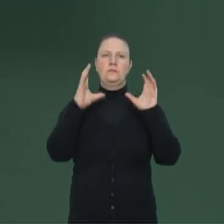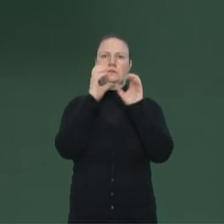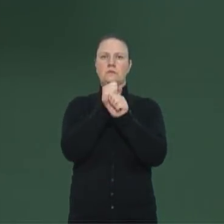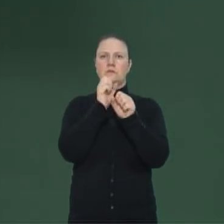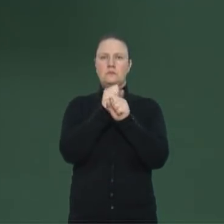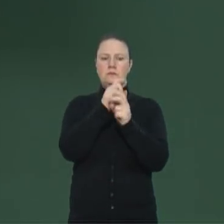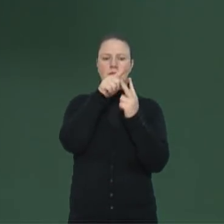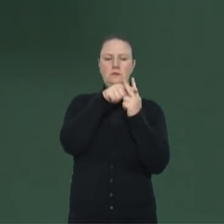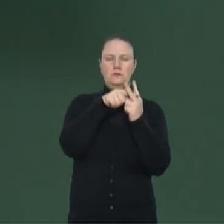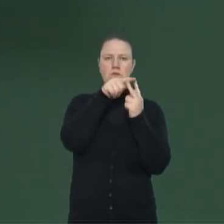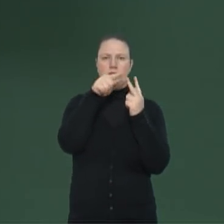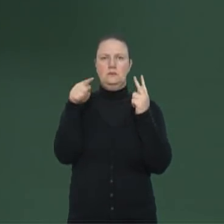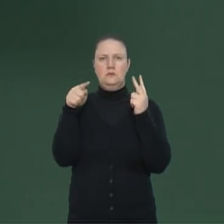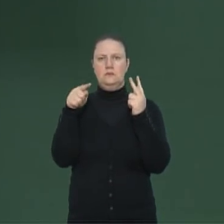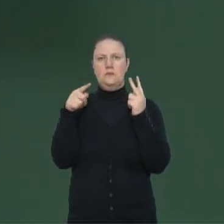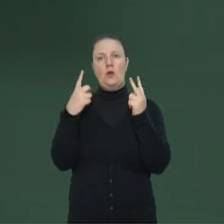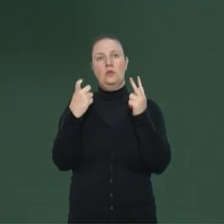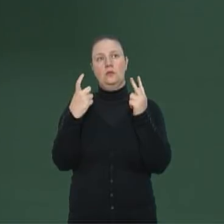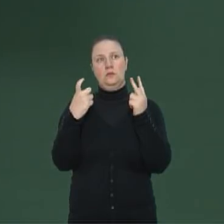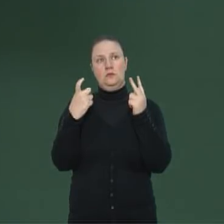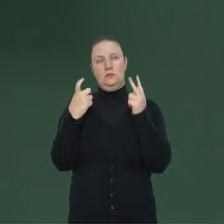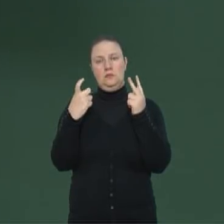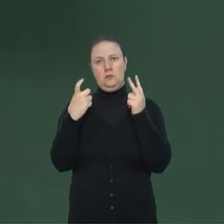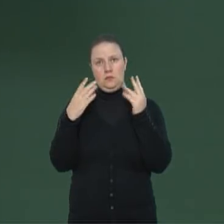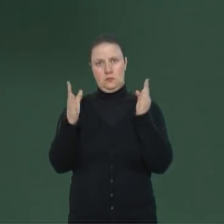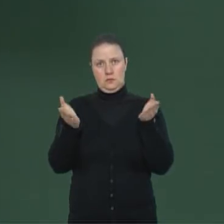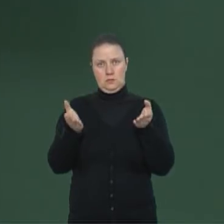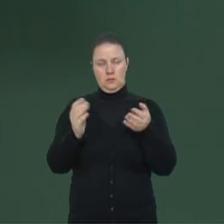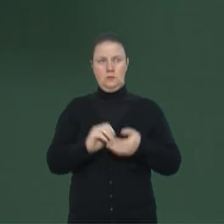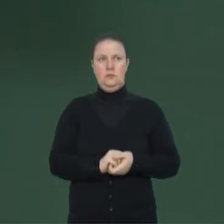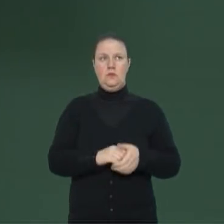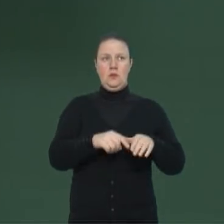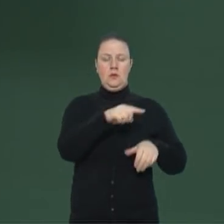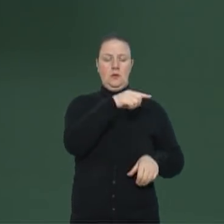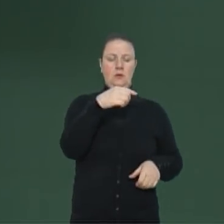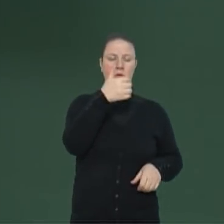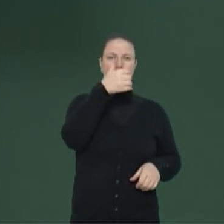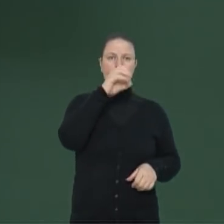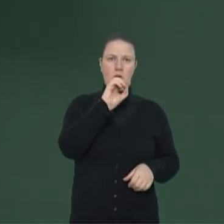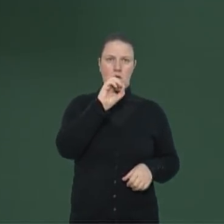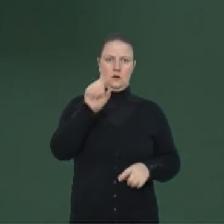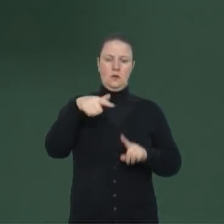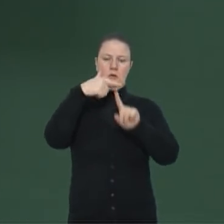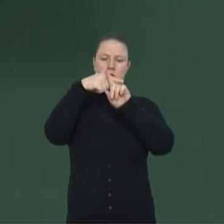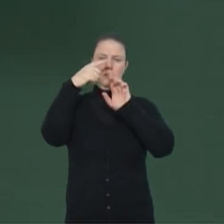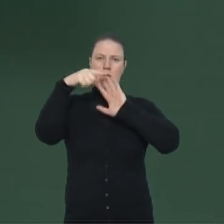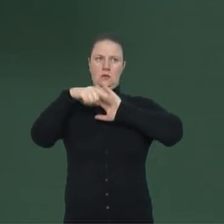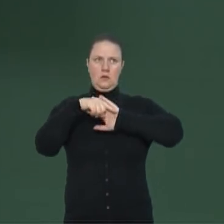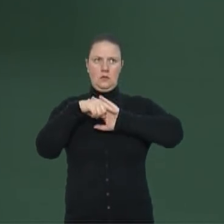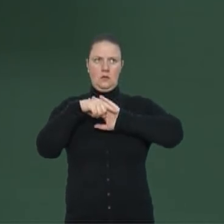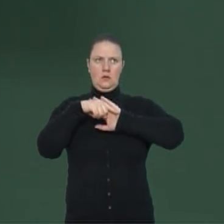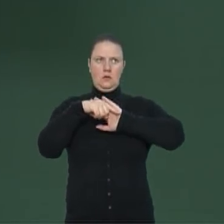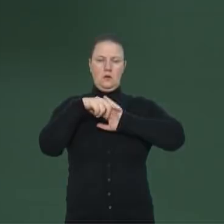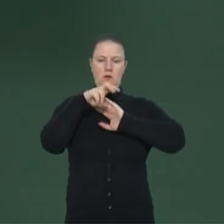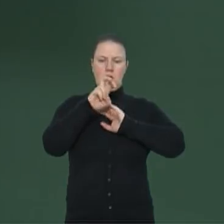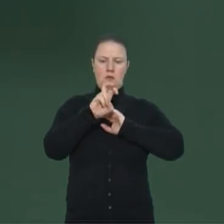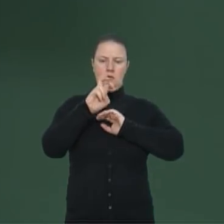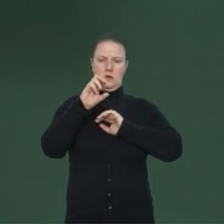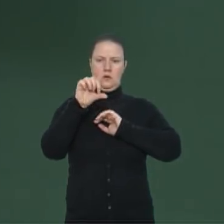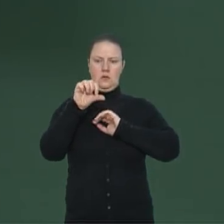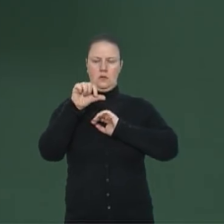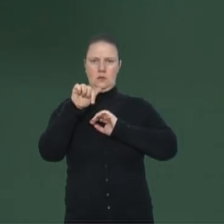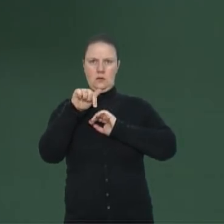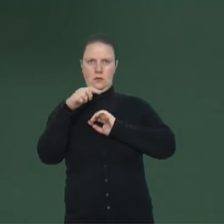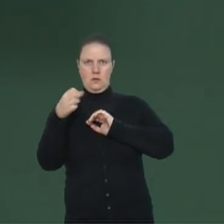raiz aí, né, que é a única coisa que eu posso calcular, e a multiplicação aqui, né, então menos 10 manteve, mais ou menos, essa raiz deu 24, né,